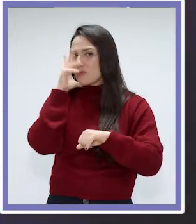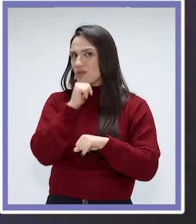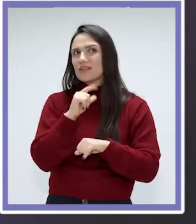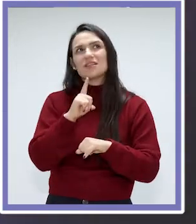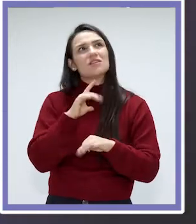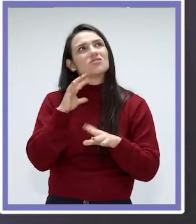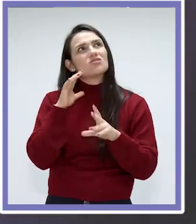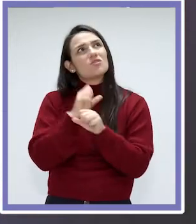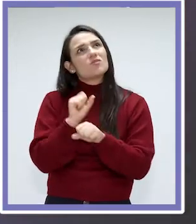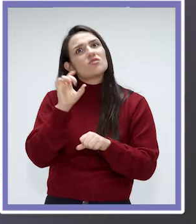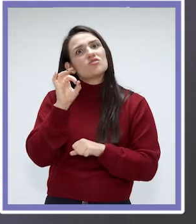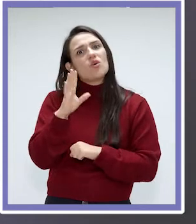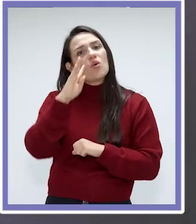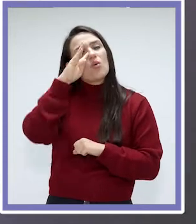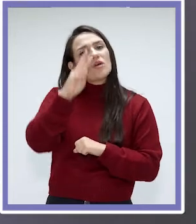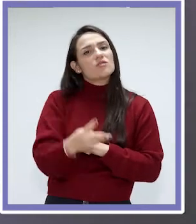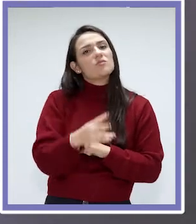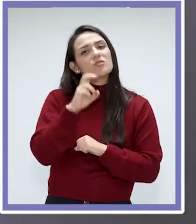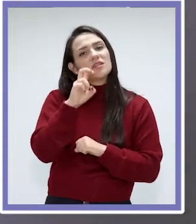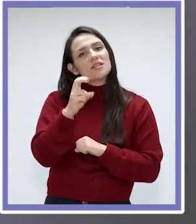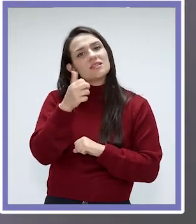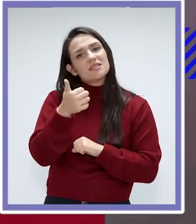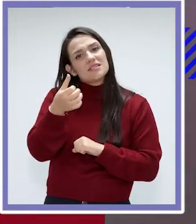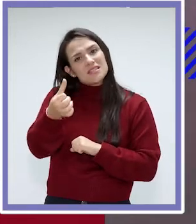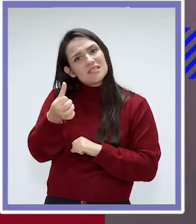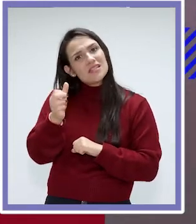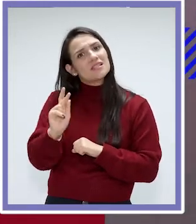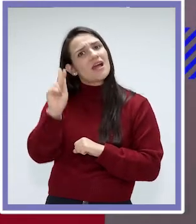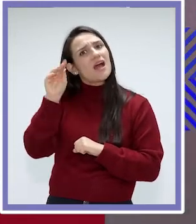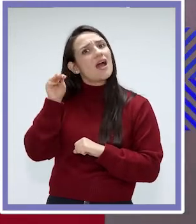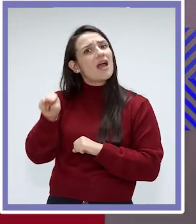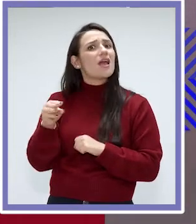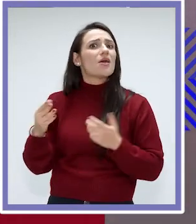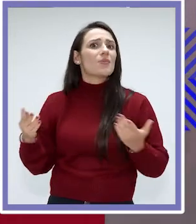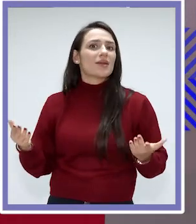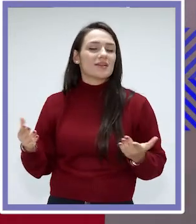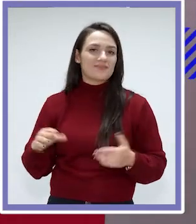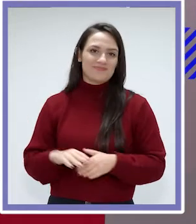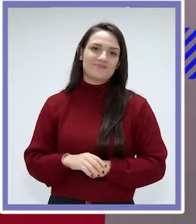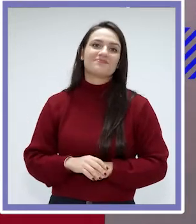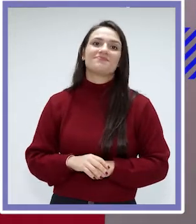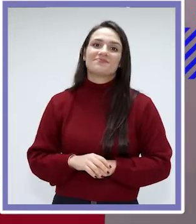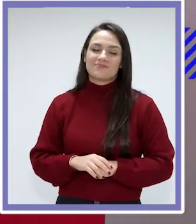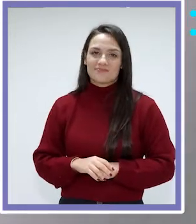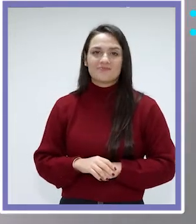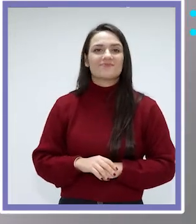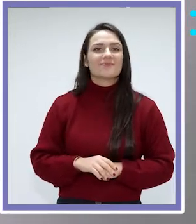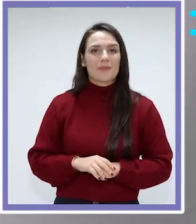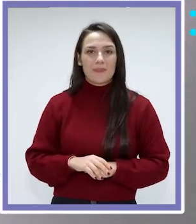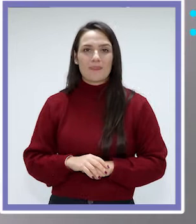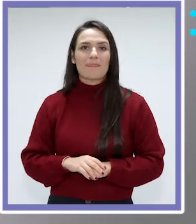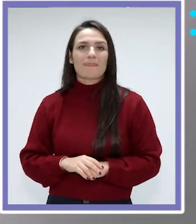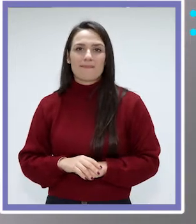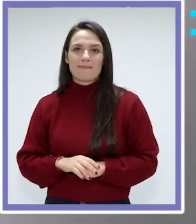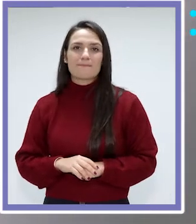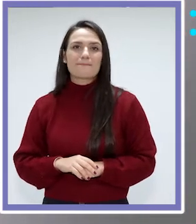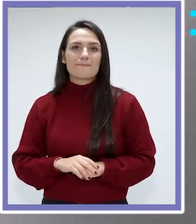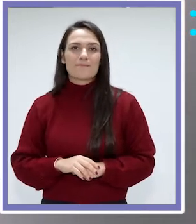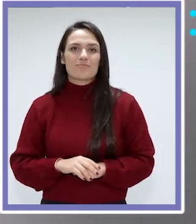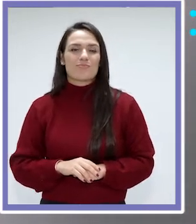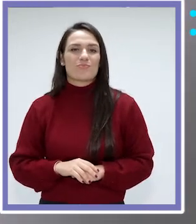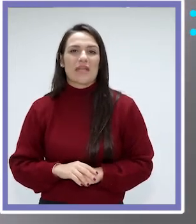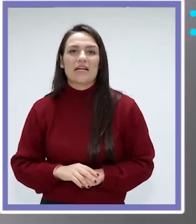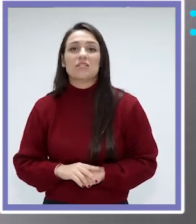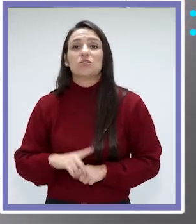de 4.516 quilômetros. Quando eu falo da rota bioceânica, isso vai ser reduzido vai